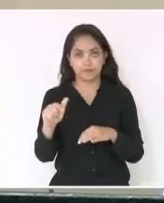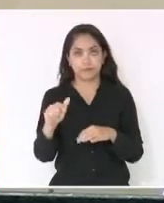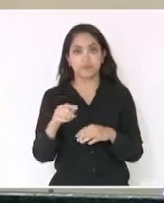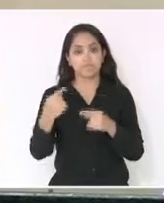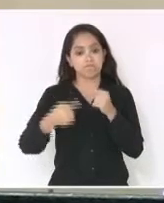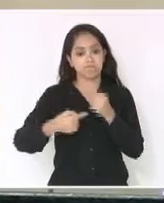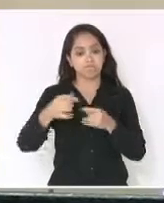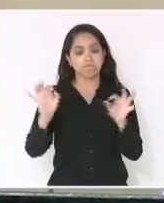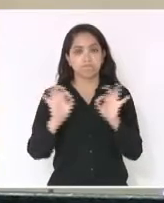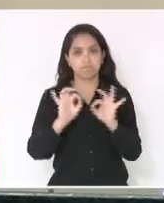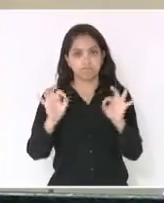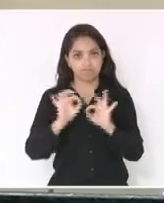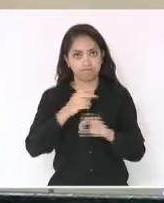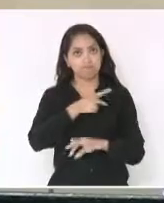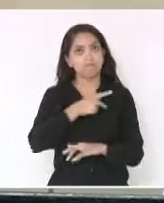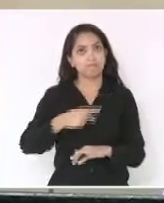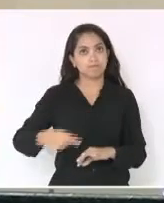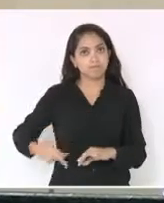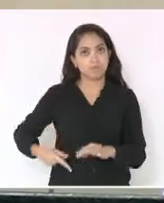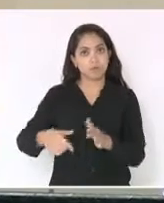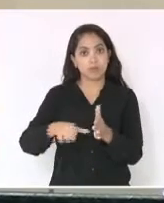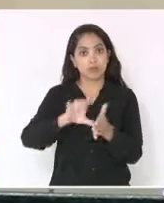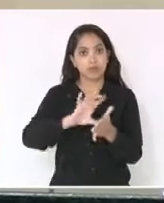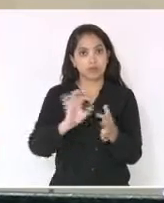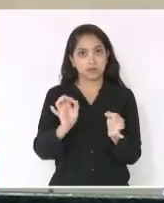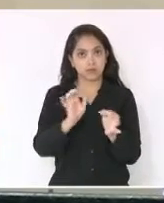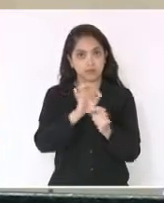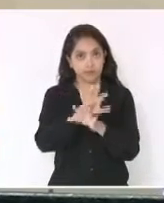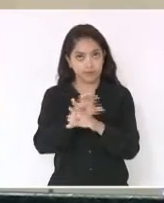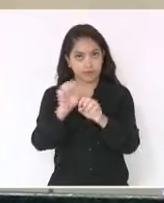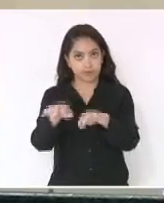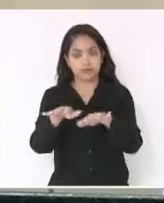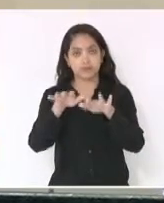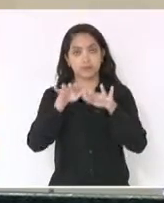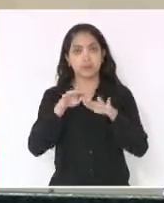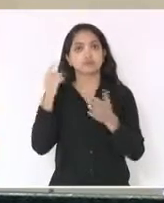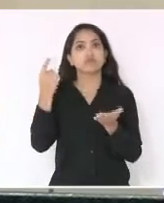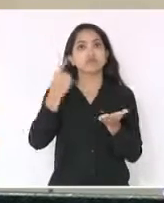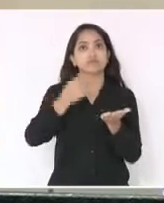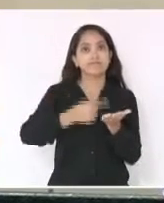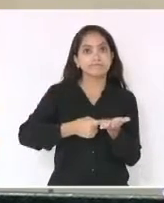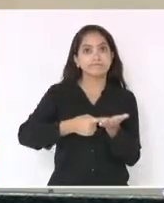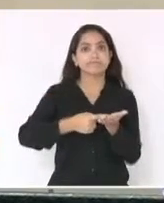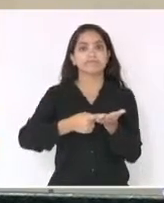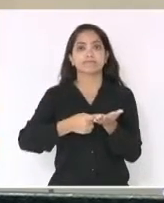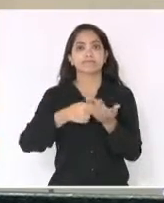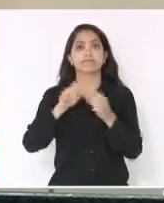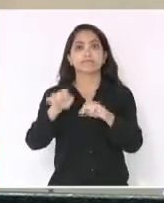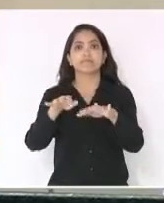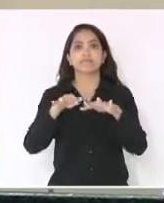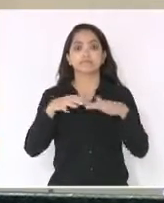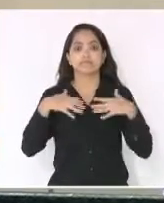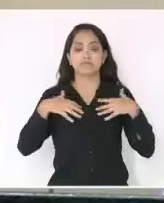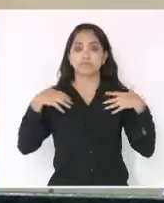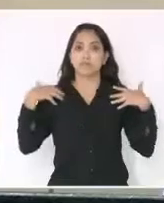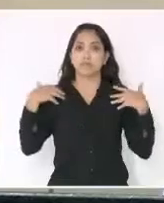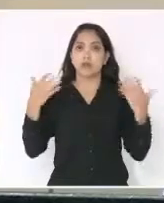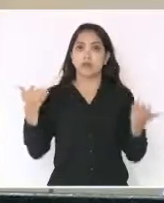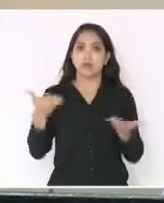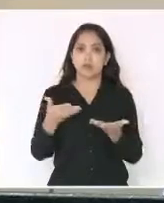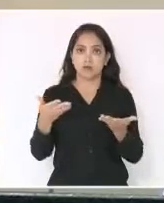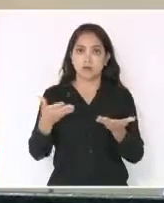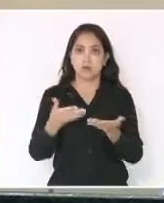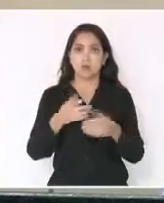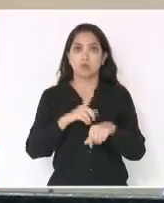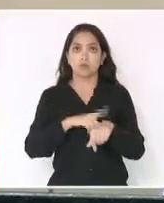a senhora presidente antes de encerrar a sessão convocou outra solene para hoje às 19